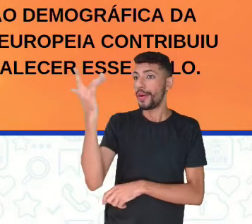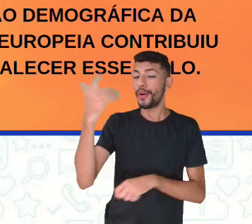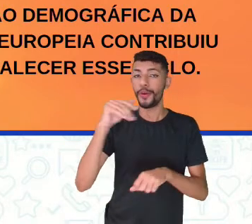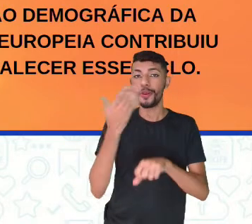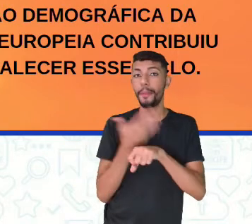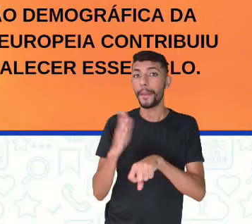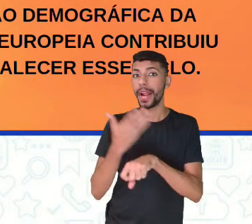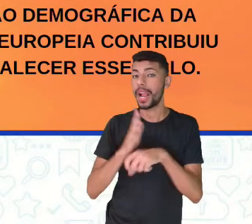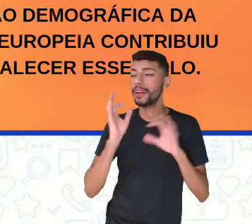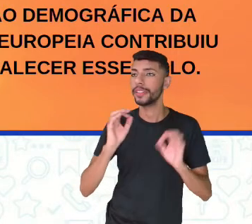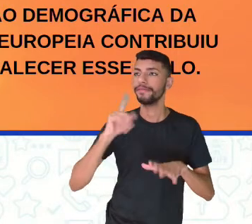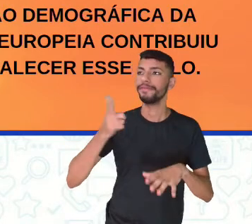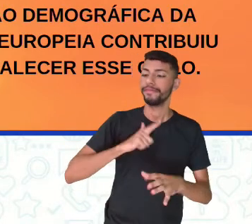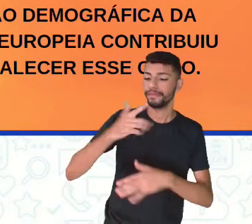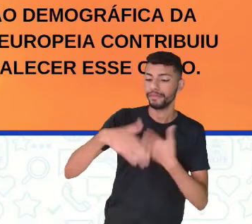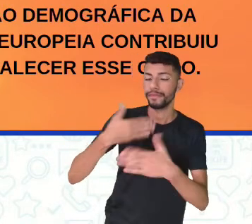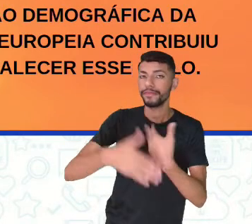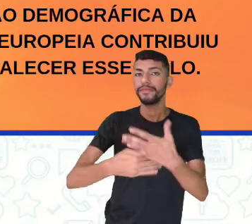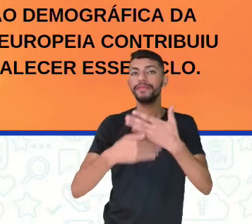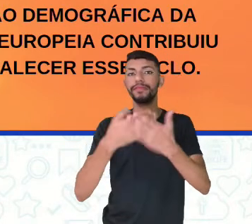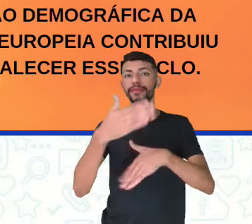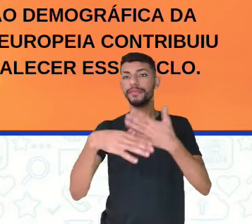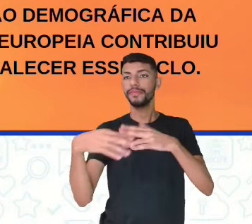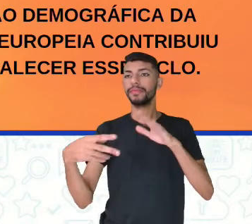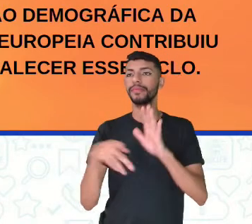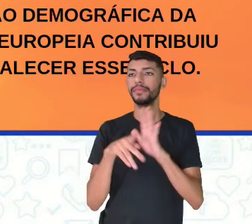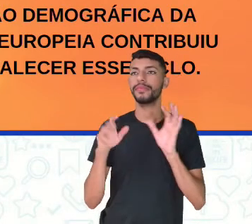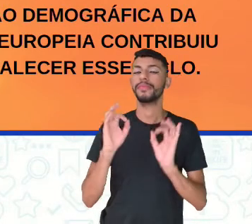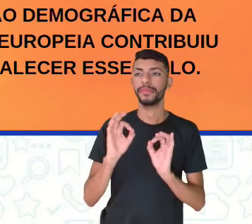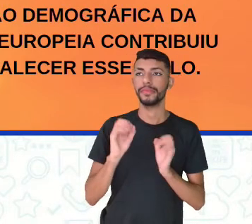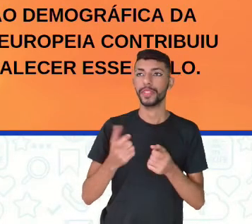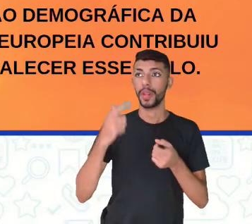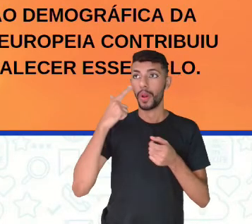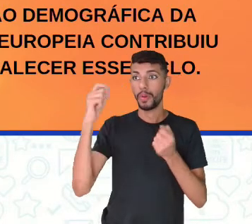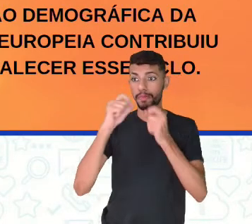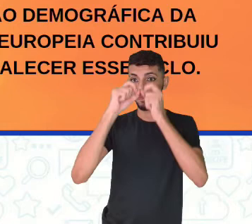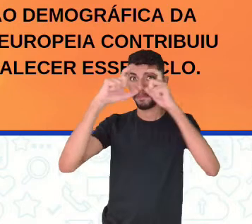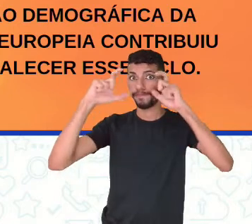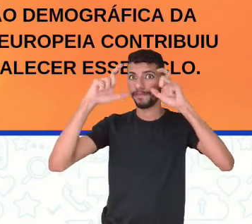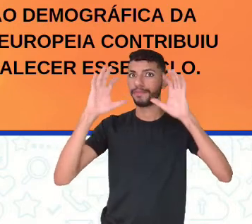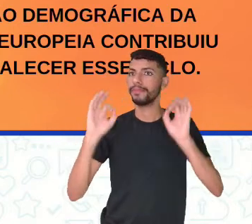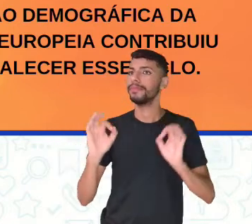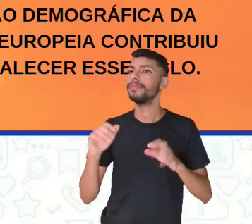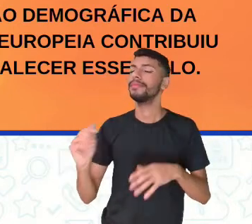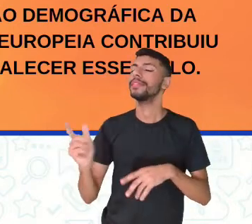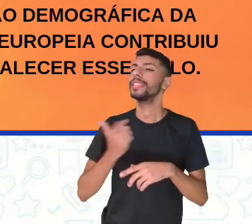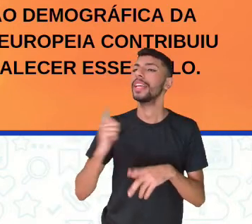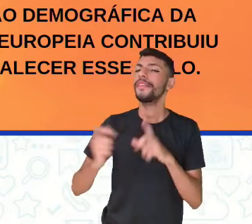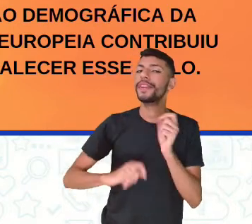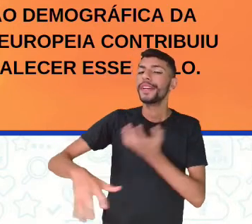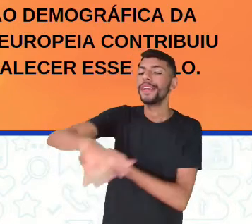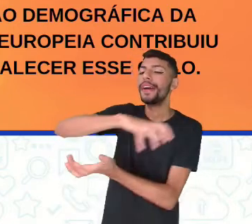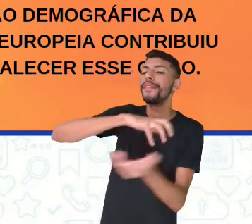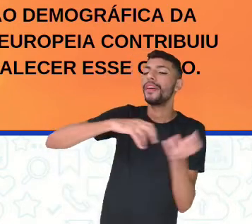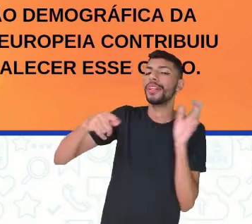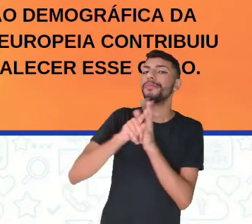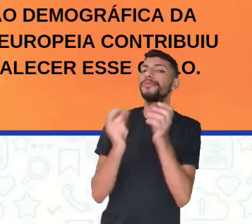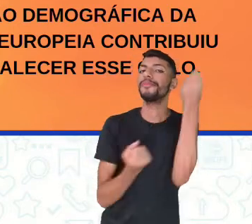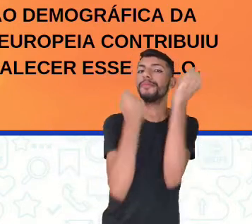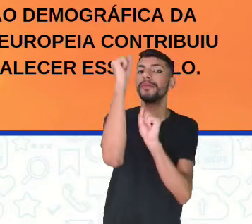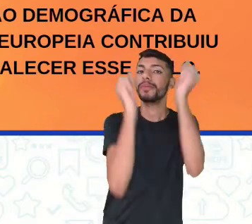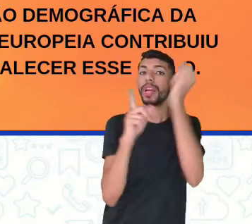teve um grande processo aqui de extração, né, crescer o olho, quando tivemos lá a Revolução Industrial